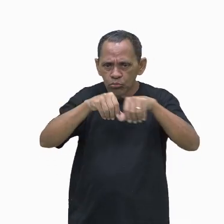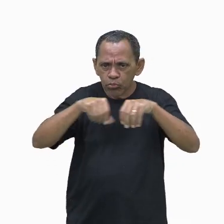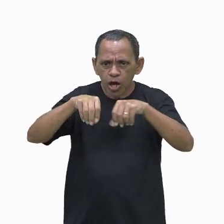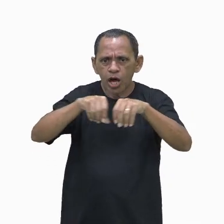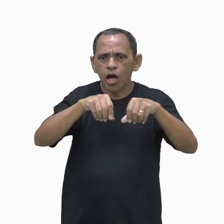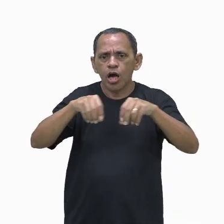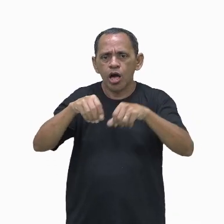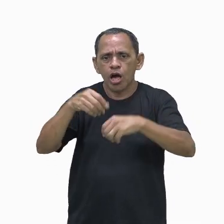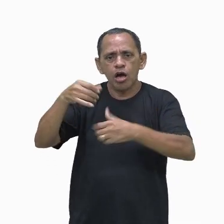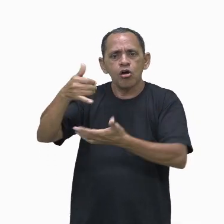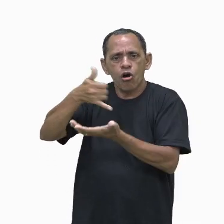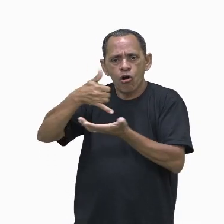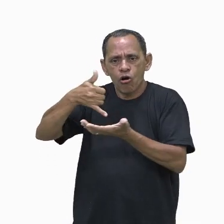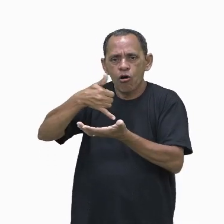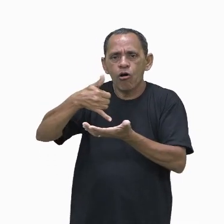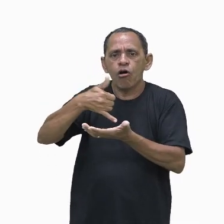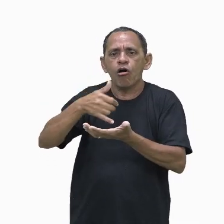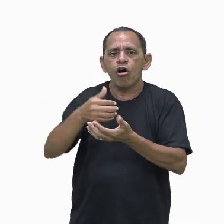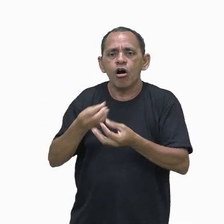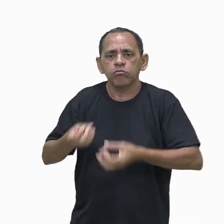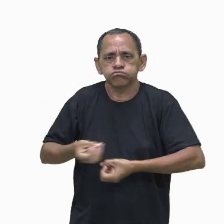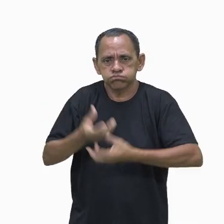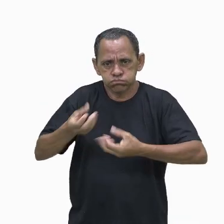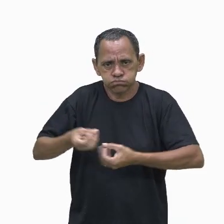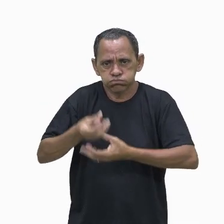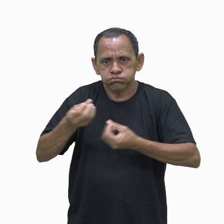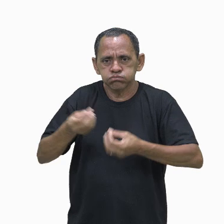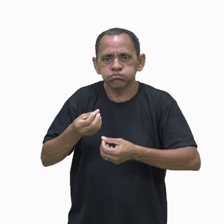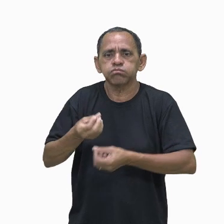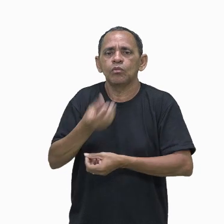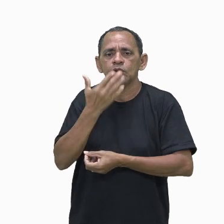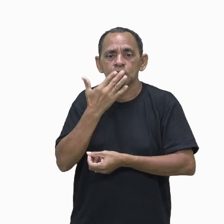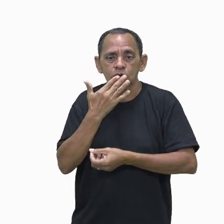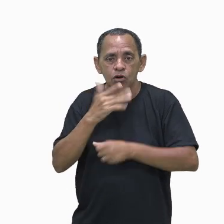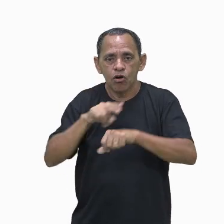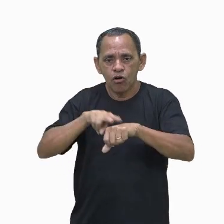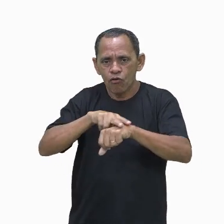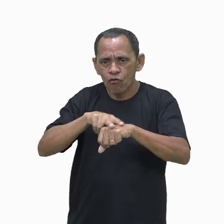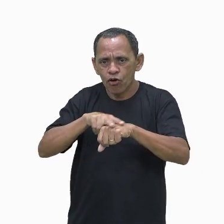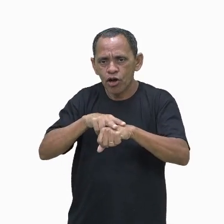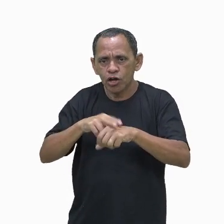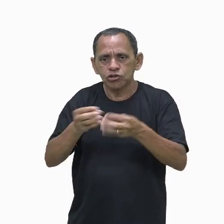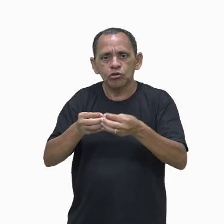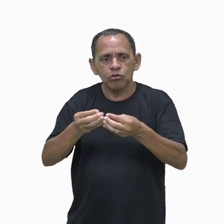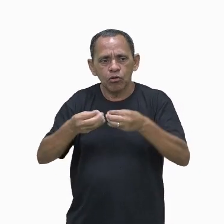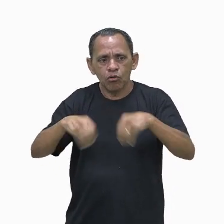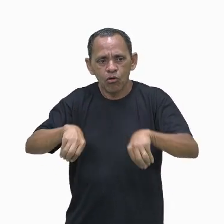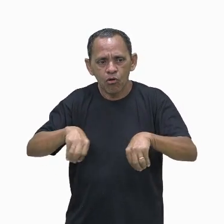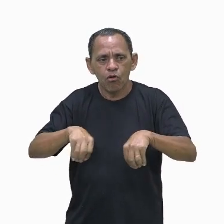oleaginosos, né, verduras verdes de cor verde, né, o ovo,